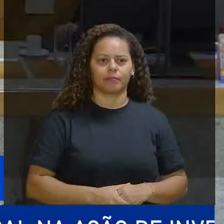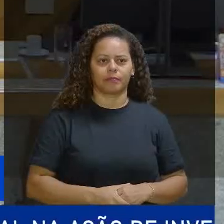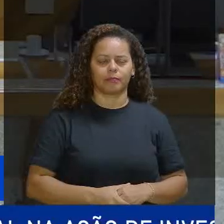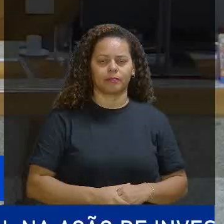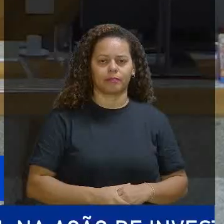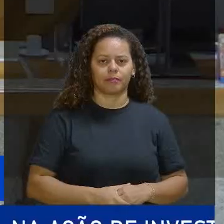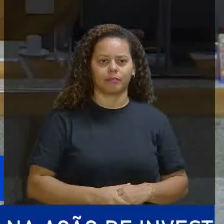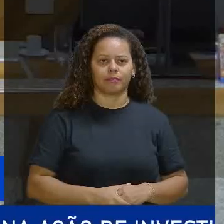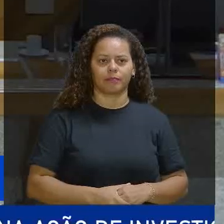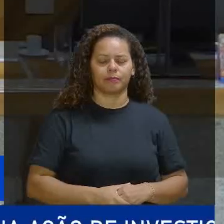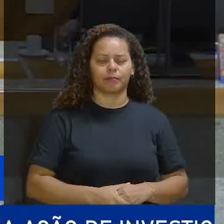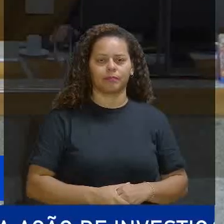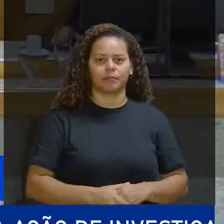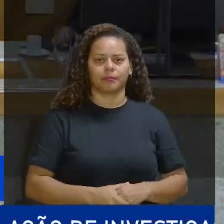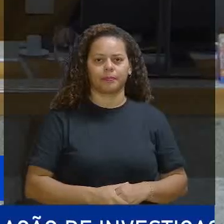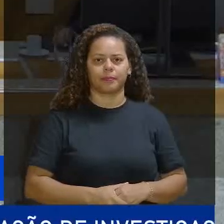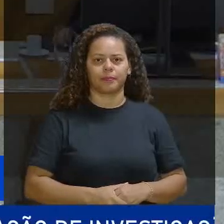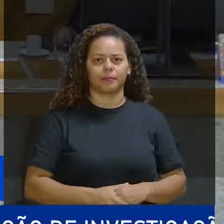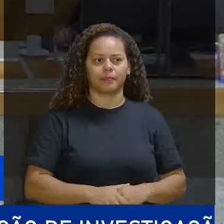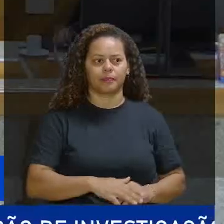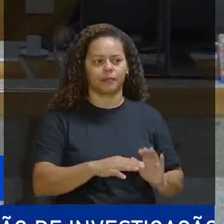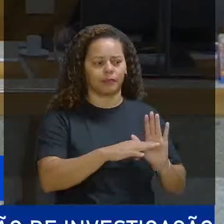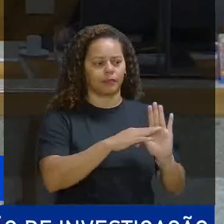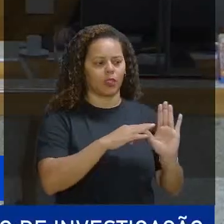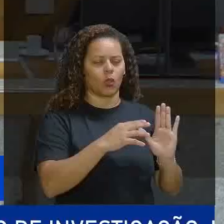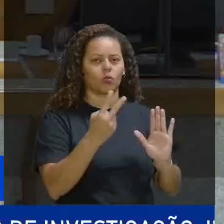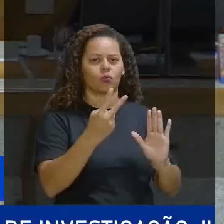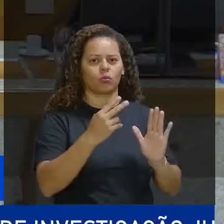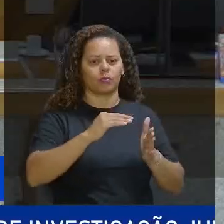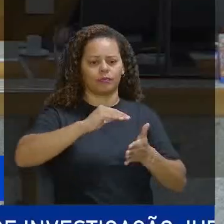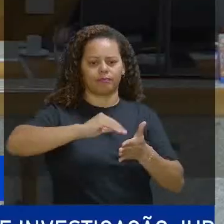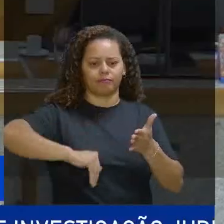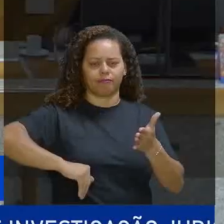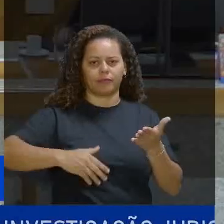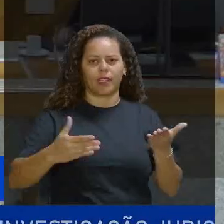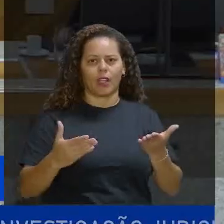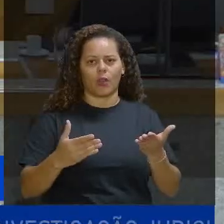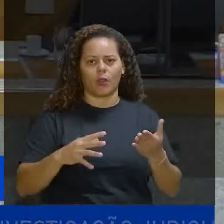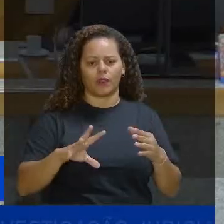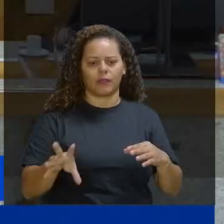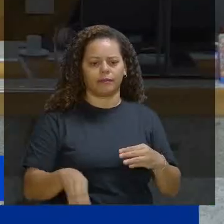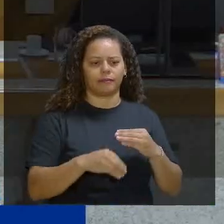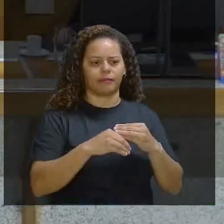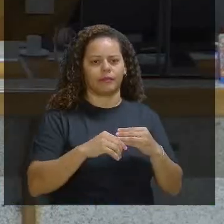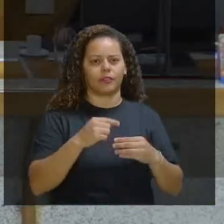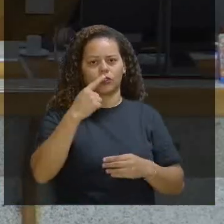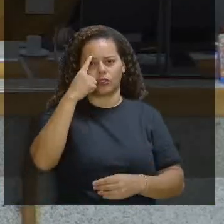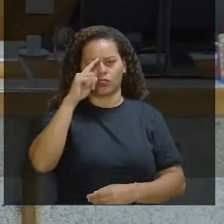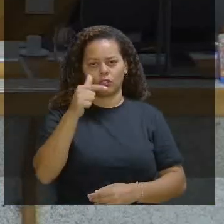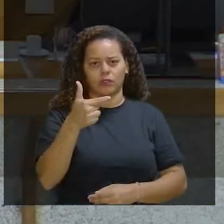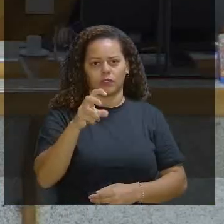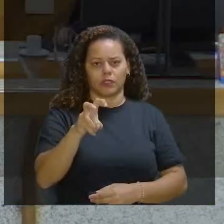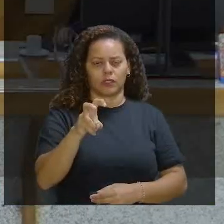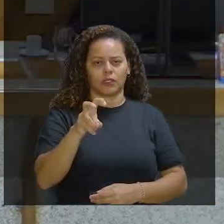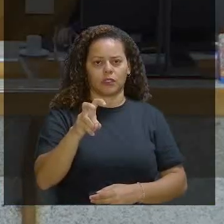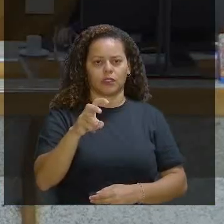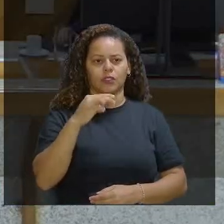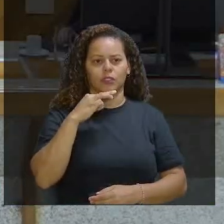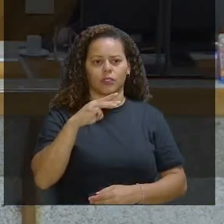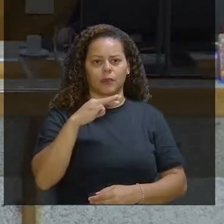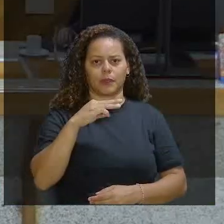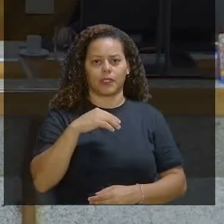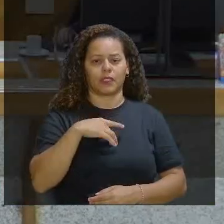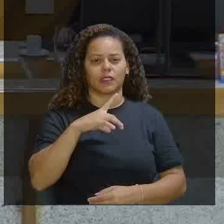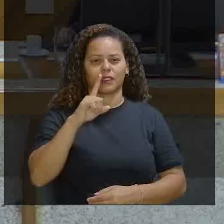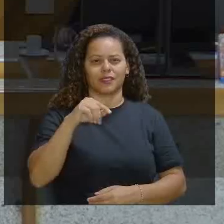O segundo processo. Foco na bancada central. Para a inclusão na sessão do dia 25/3, não é isso? É o